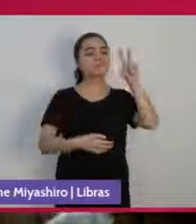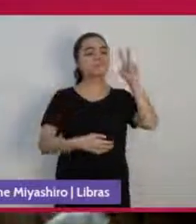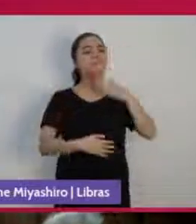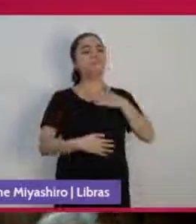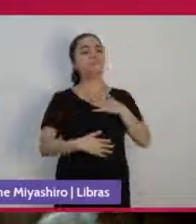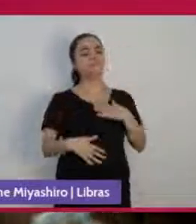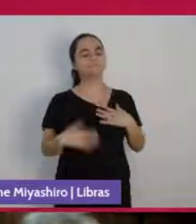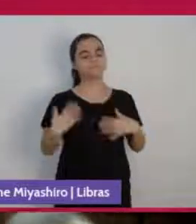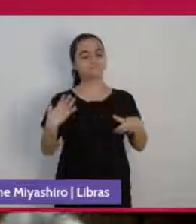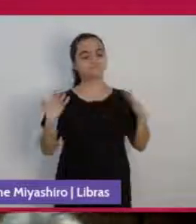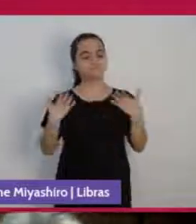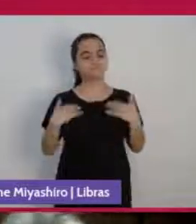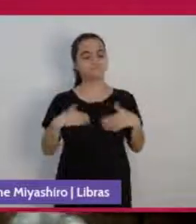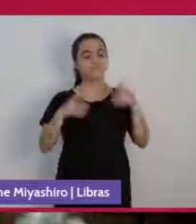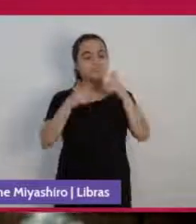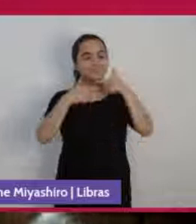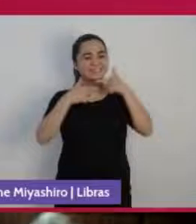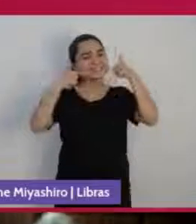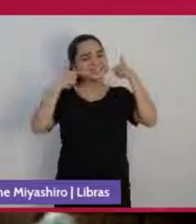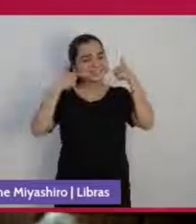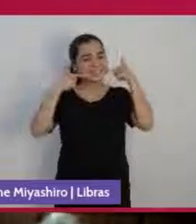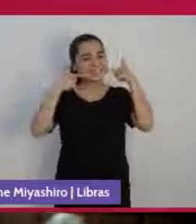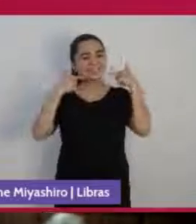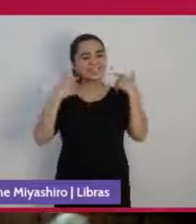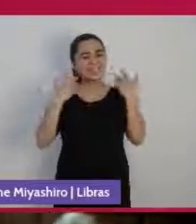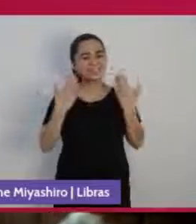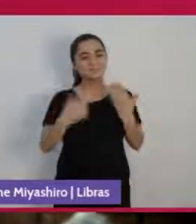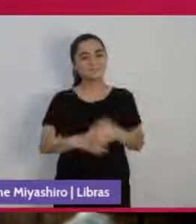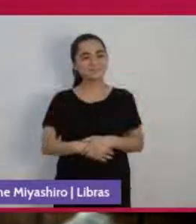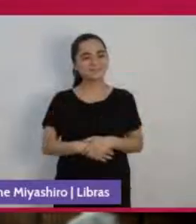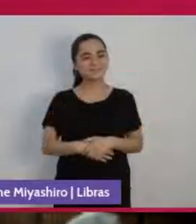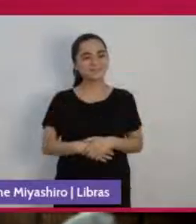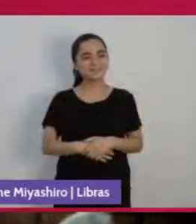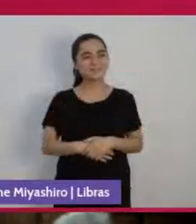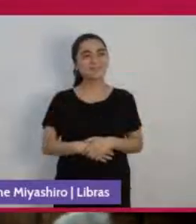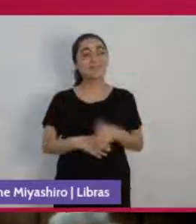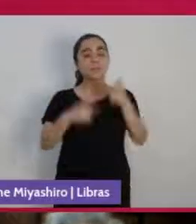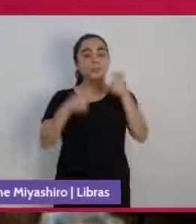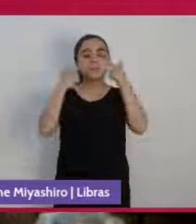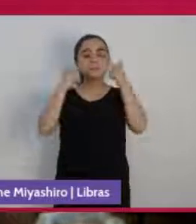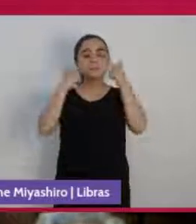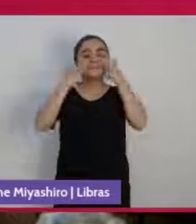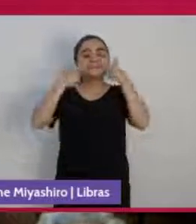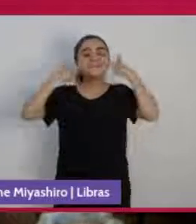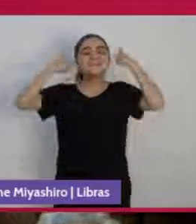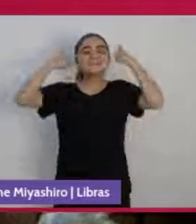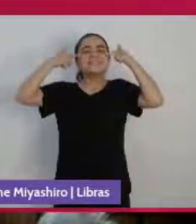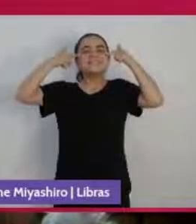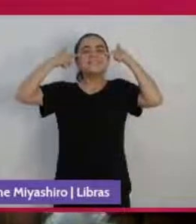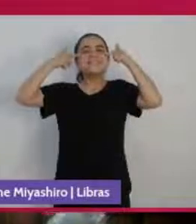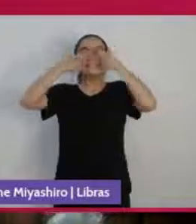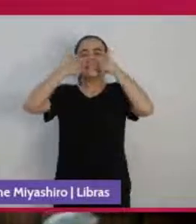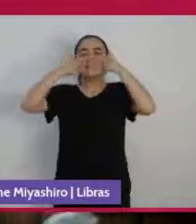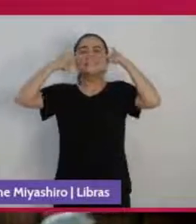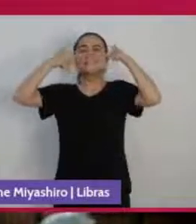para ela, sorrir com os olhos, porque agora a gente está de máscara, né? Mas sorrir com os olhos,